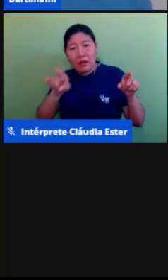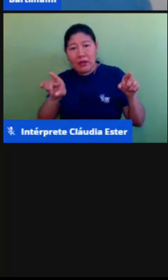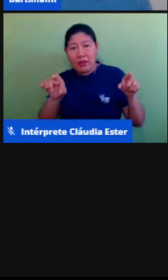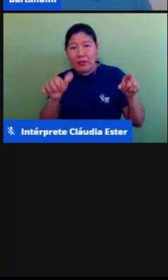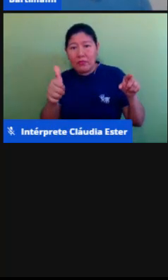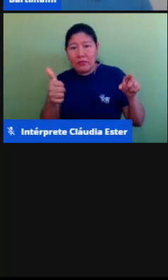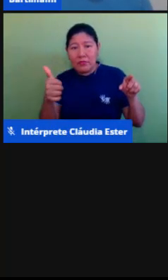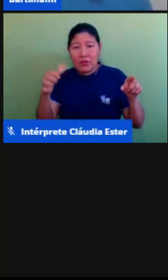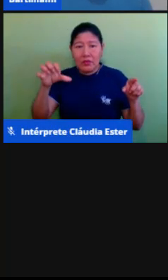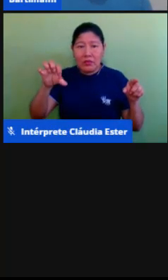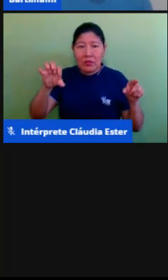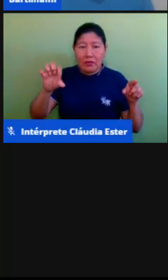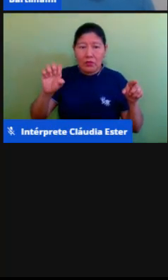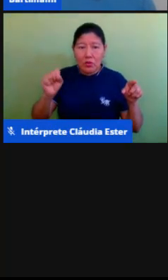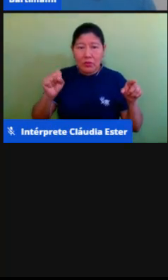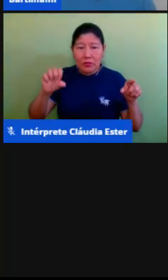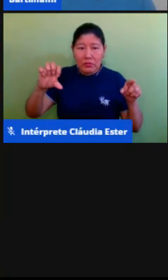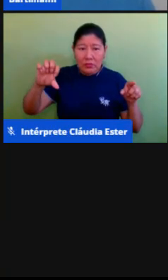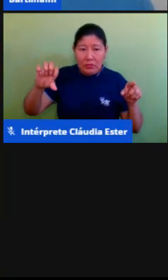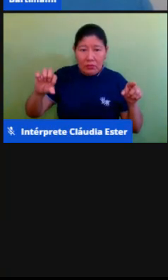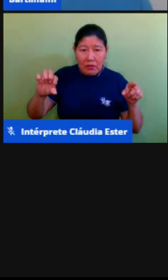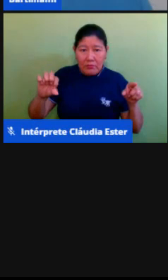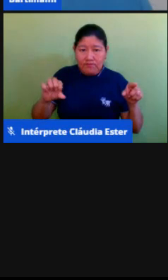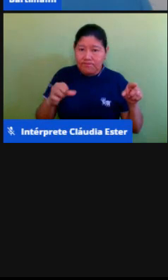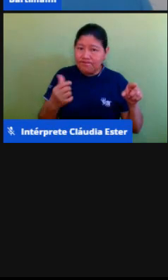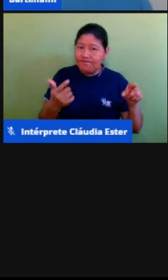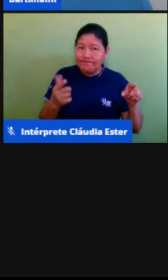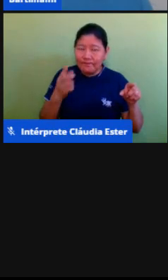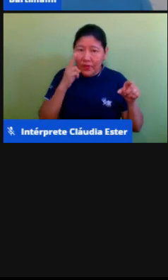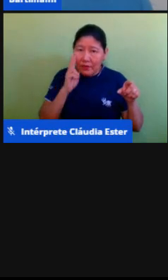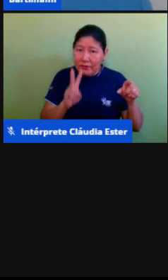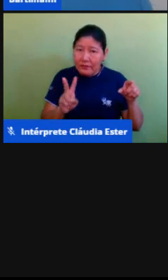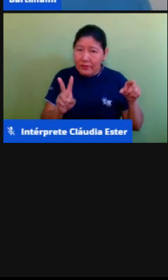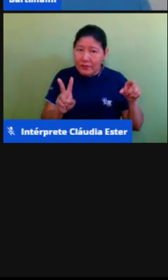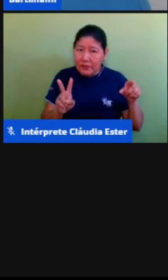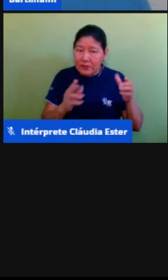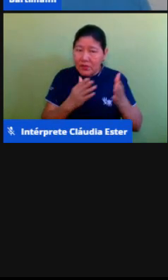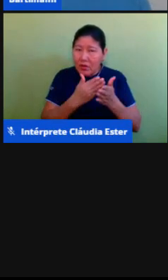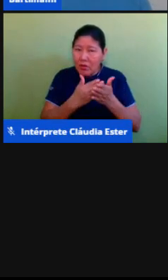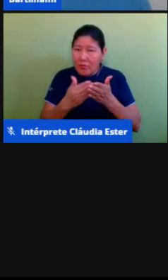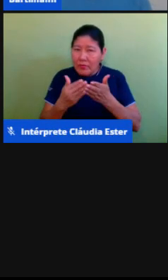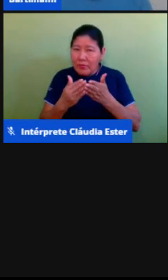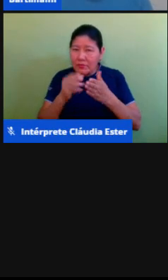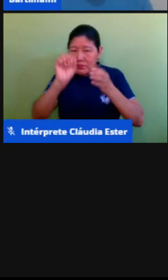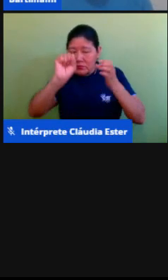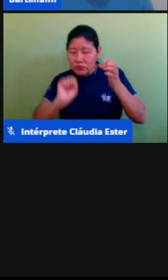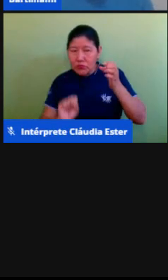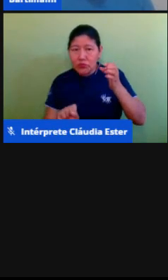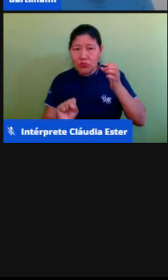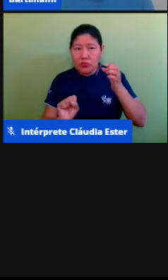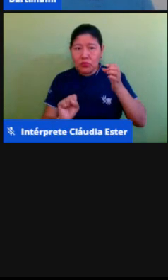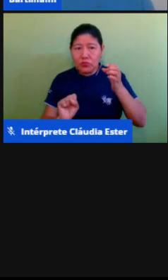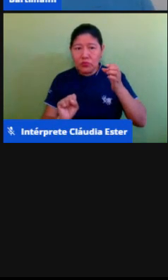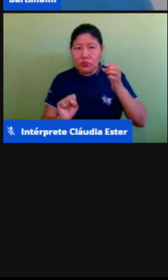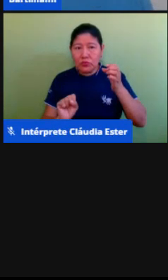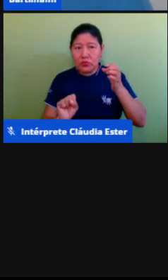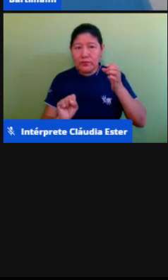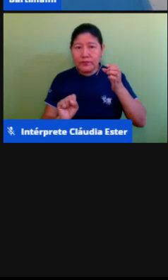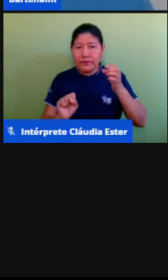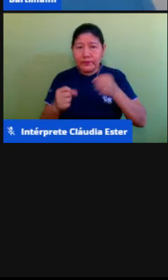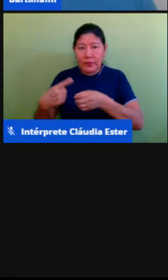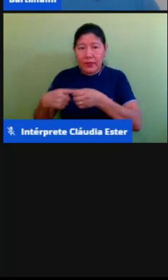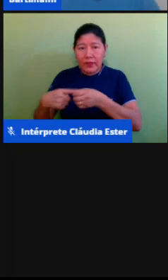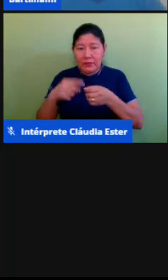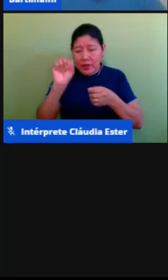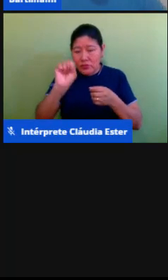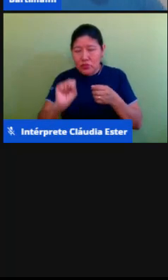algumas lavouras temporárias. Aqui na porção sudeste do estado, do município, desculpa, né, município